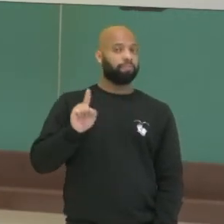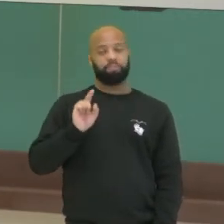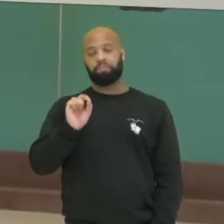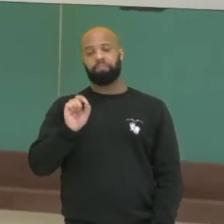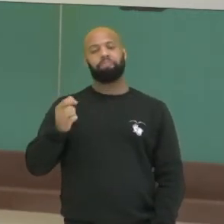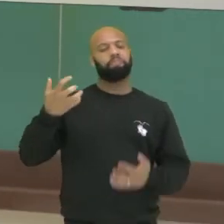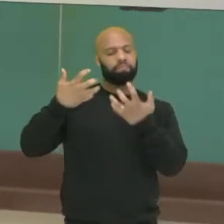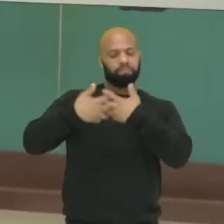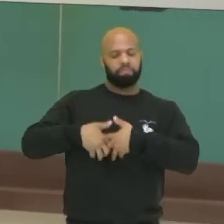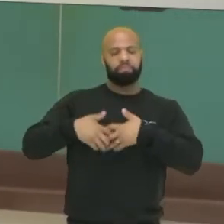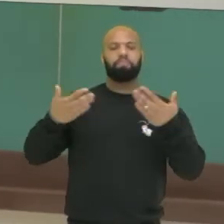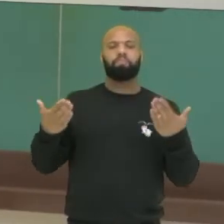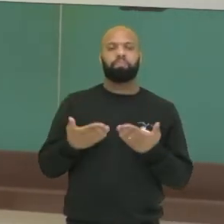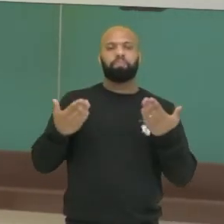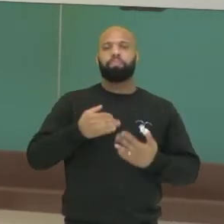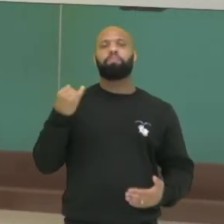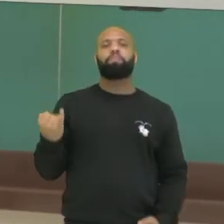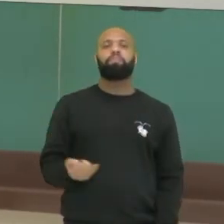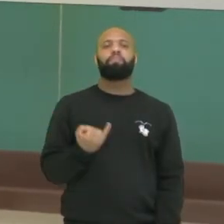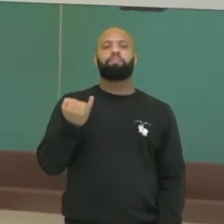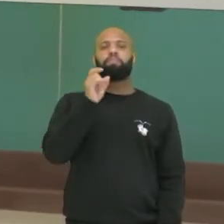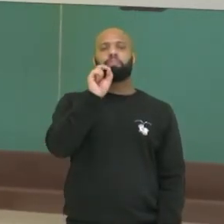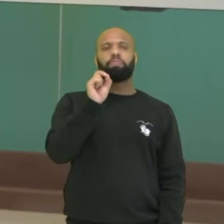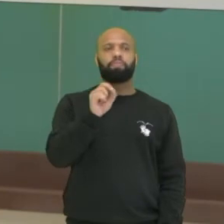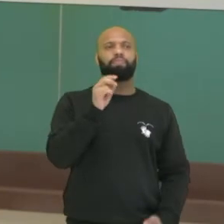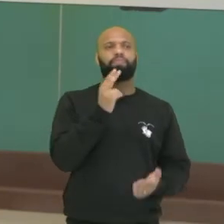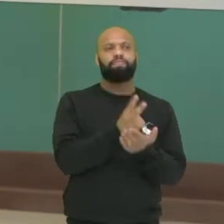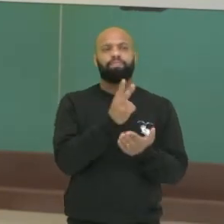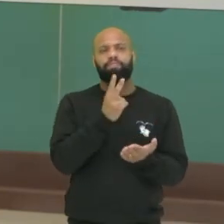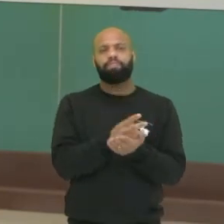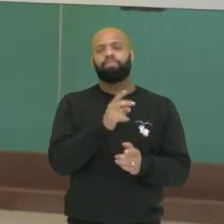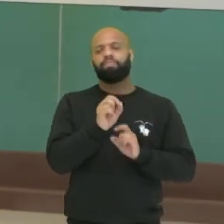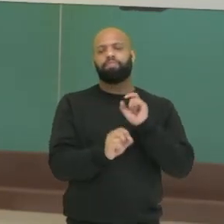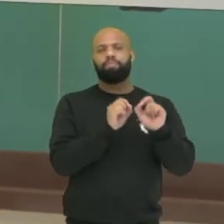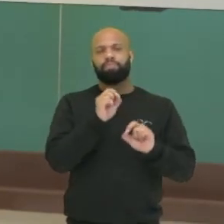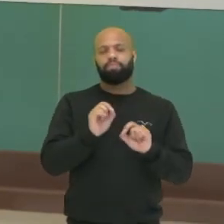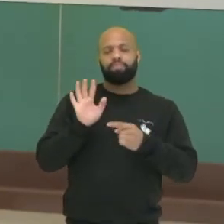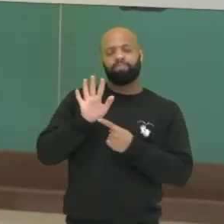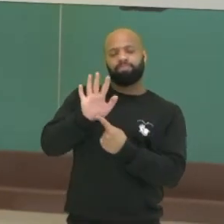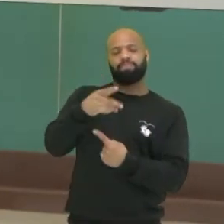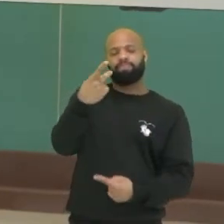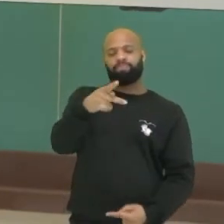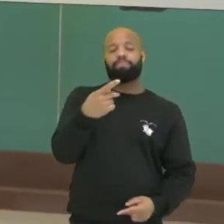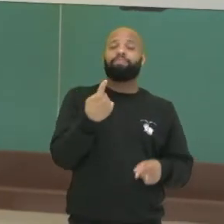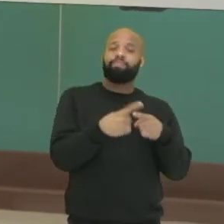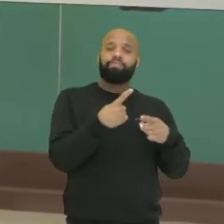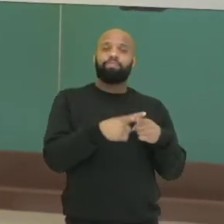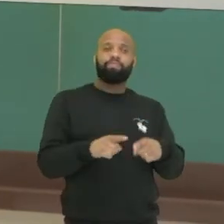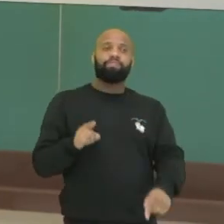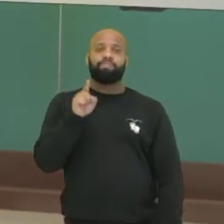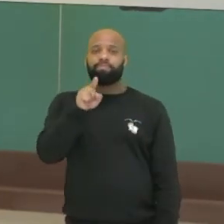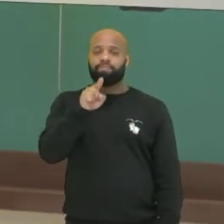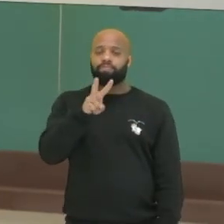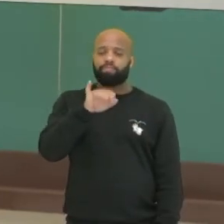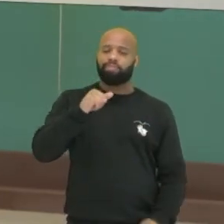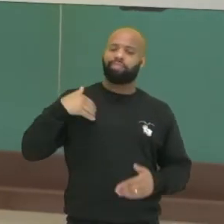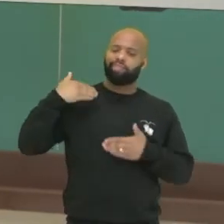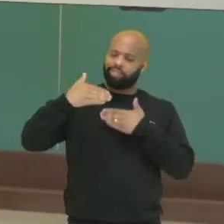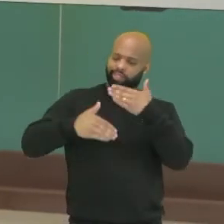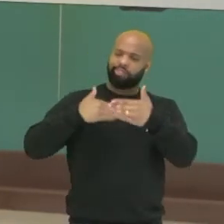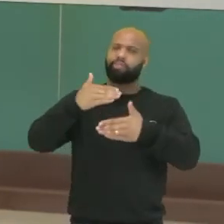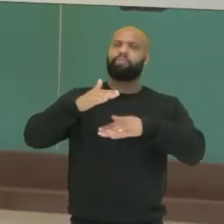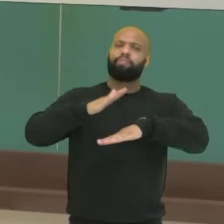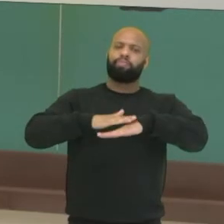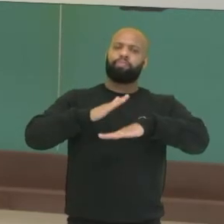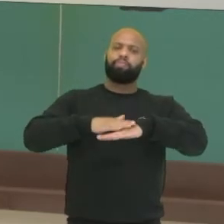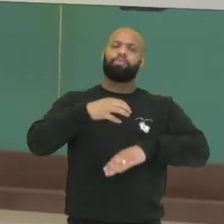Pense aí com vocês. O importante é que cada vez que te venha, faça uma intervenção aqui, é que você desenvolva o seu próprio